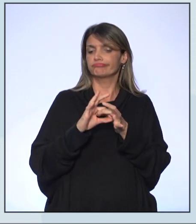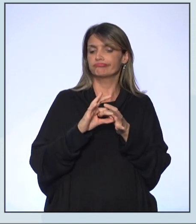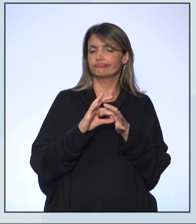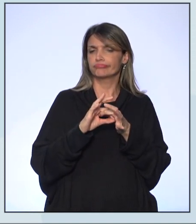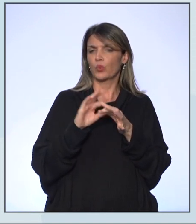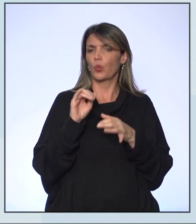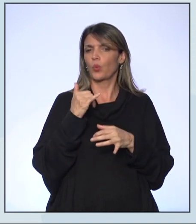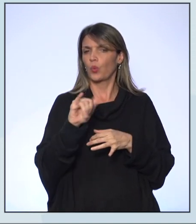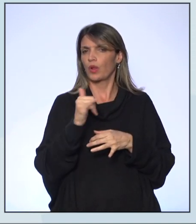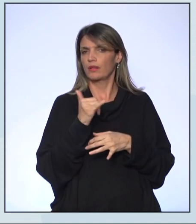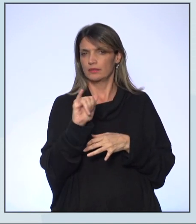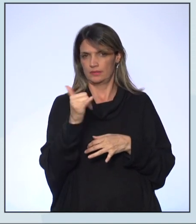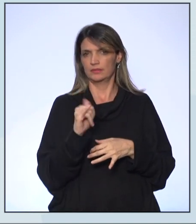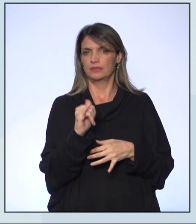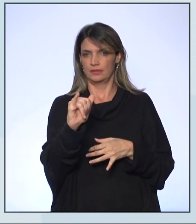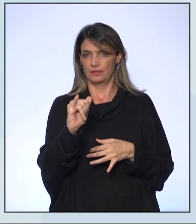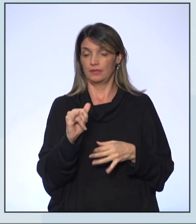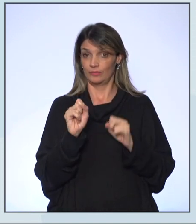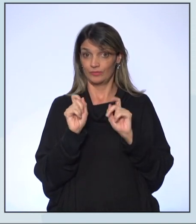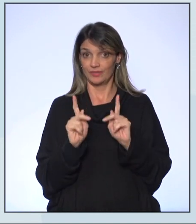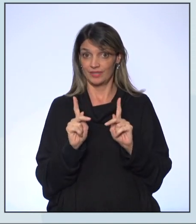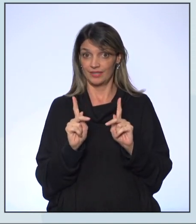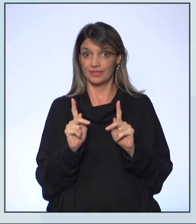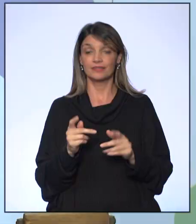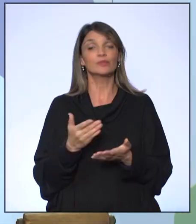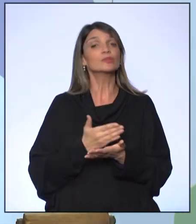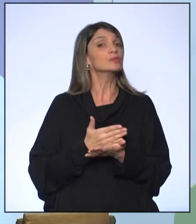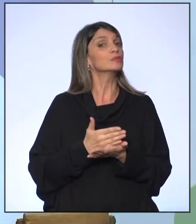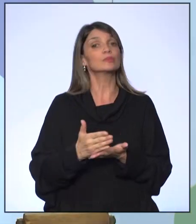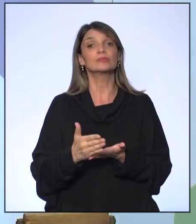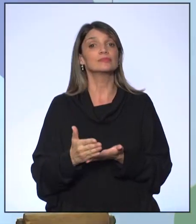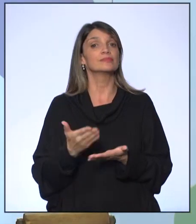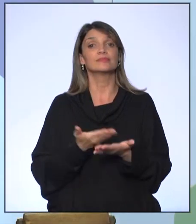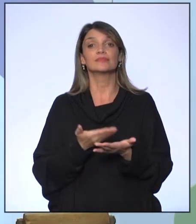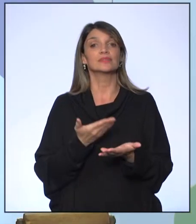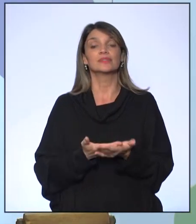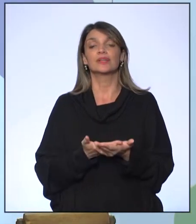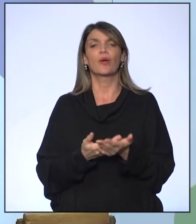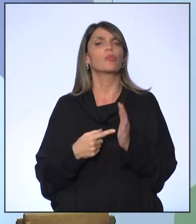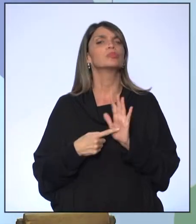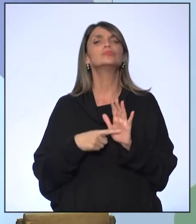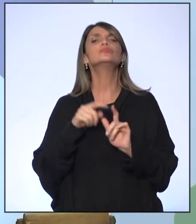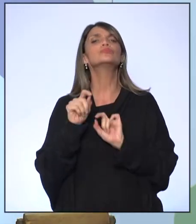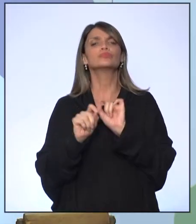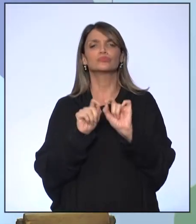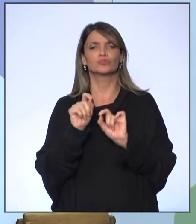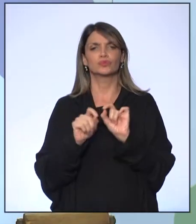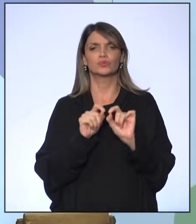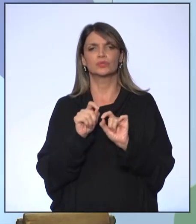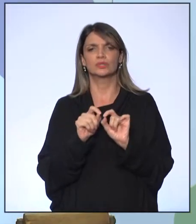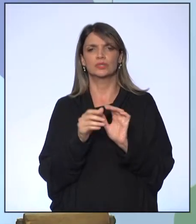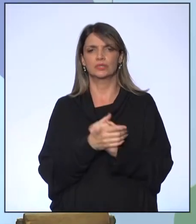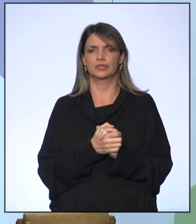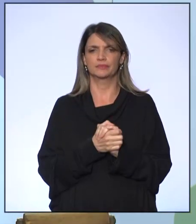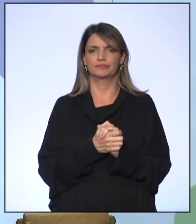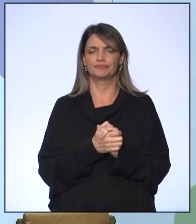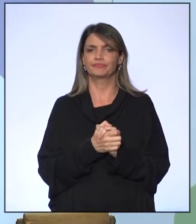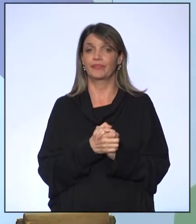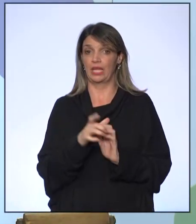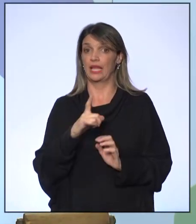eletricidade. Ok? Bom, e nós vamos começar já a aula falando um pouquinho sobre essas questões